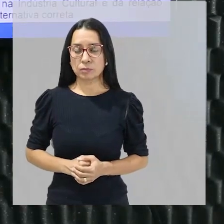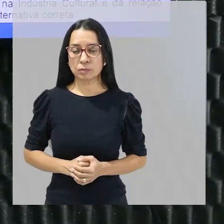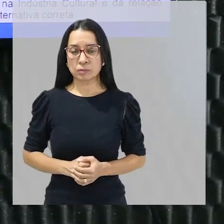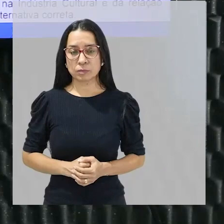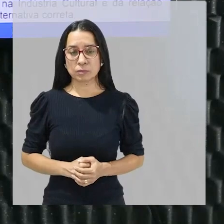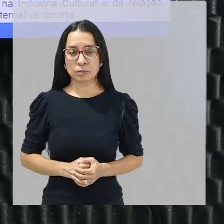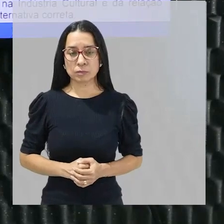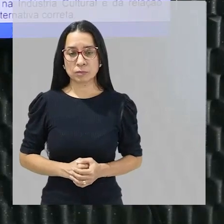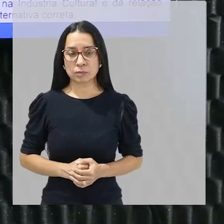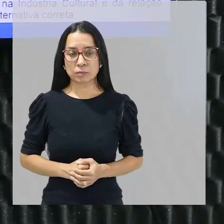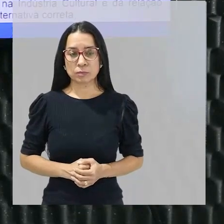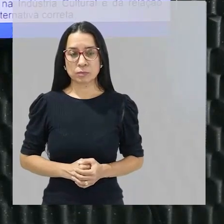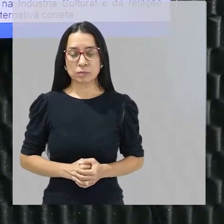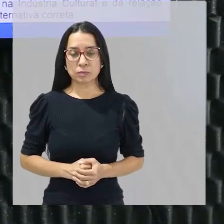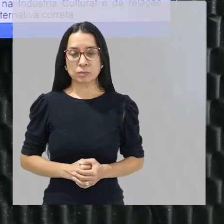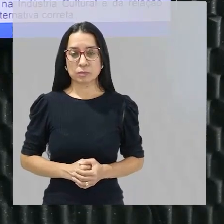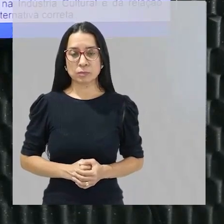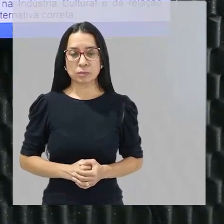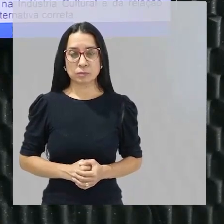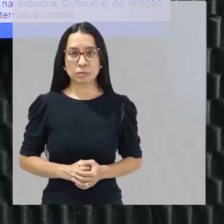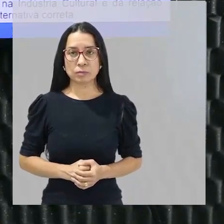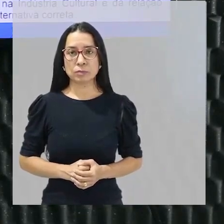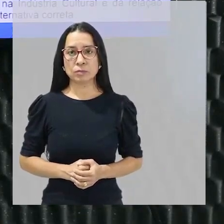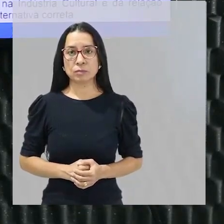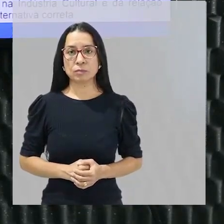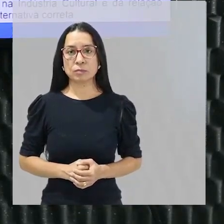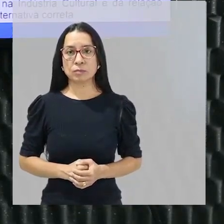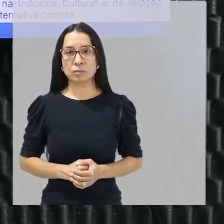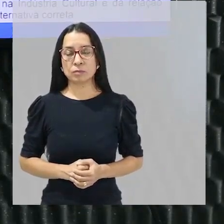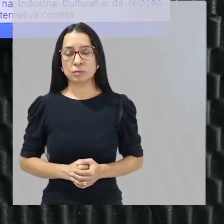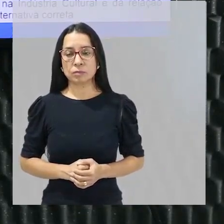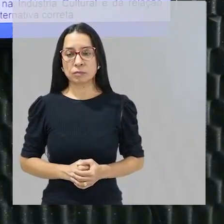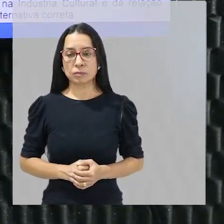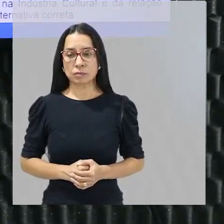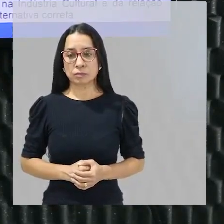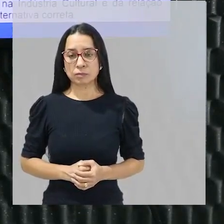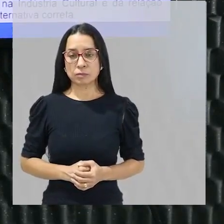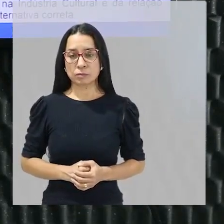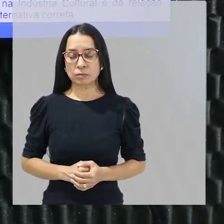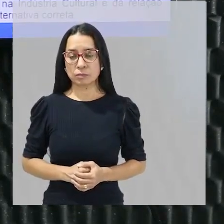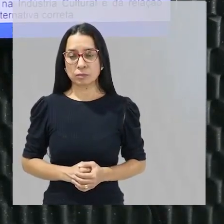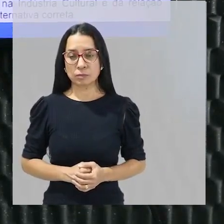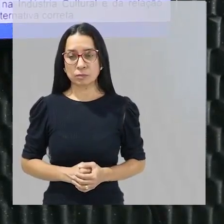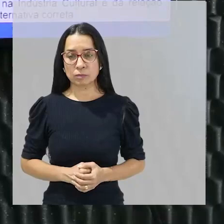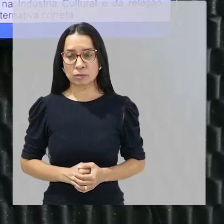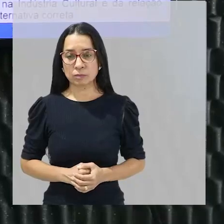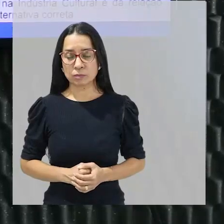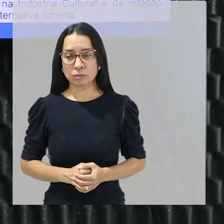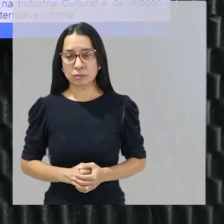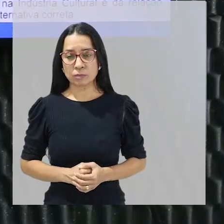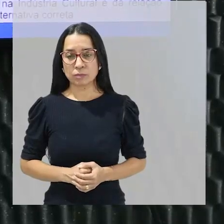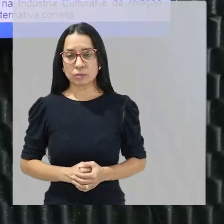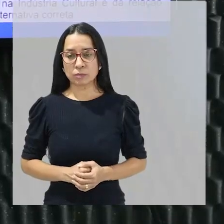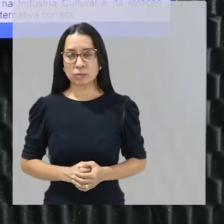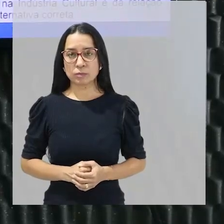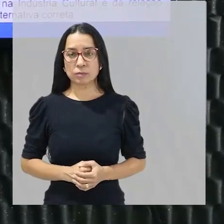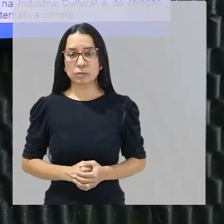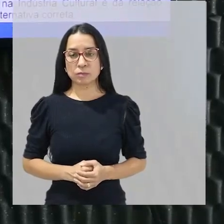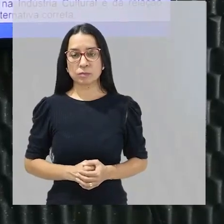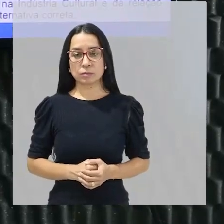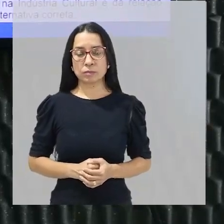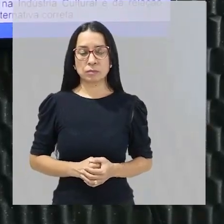e flui acima deles, e com o qual fazem amizades somente porque já o ouvem sem a